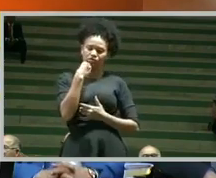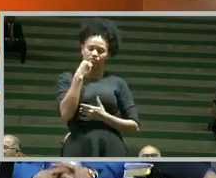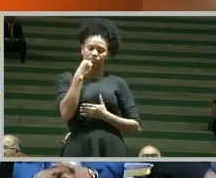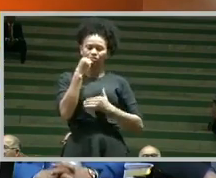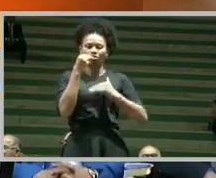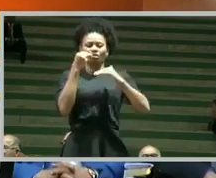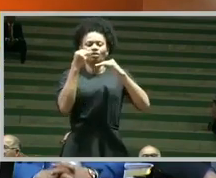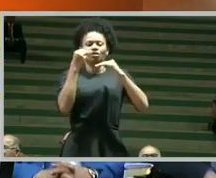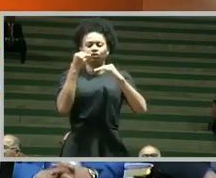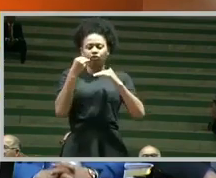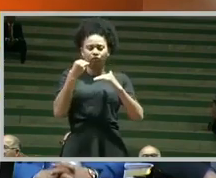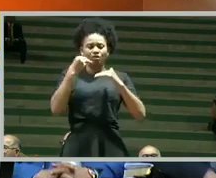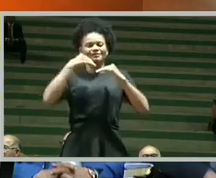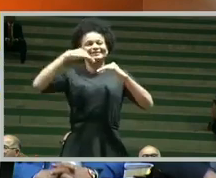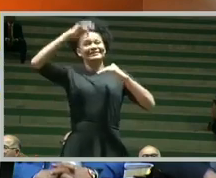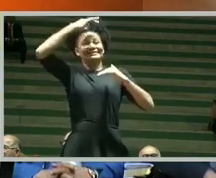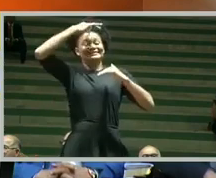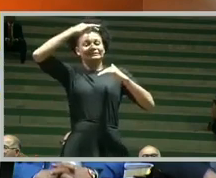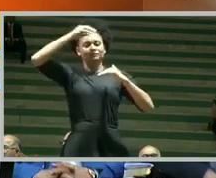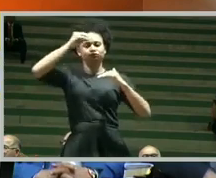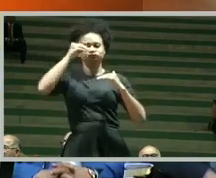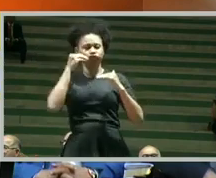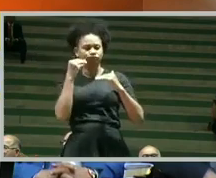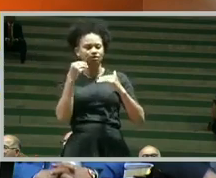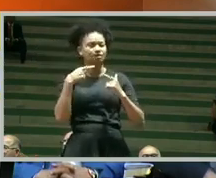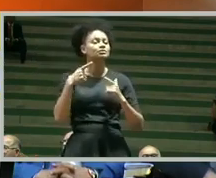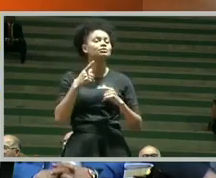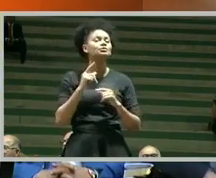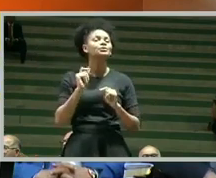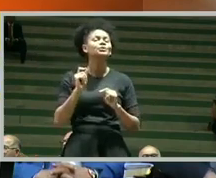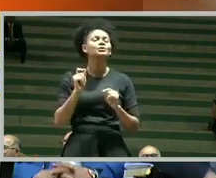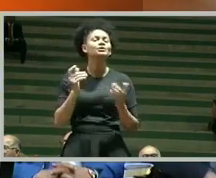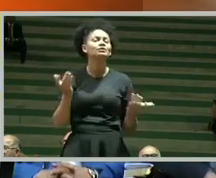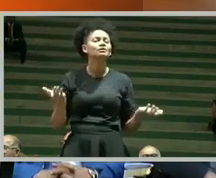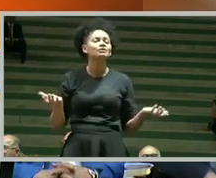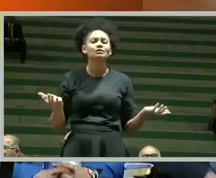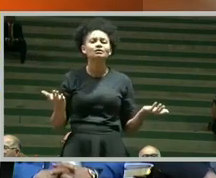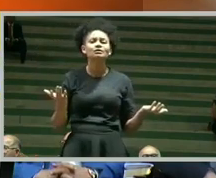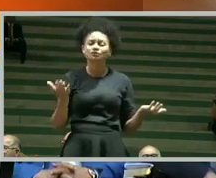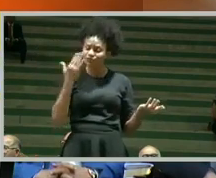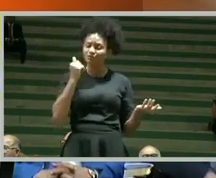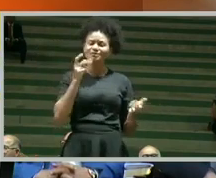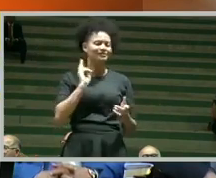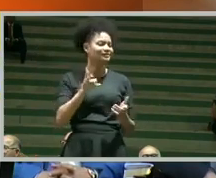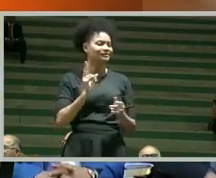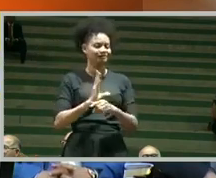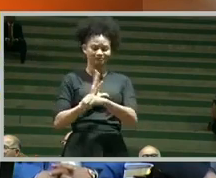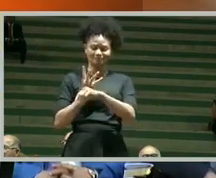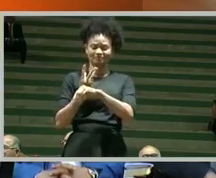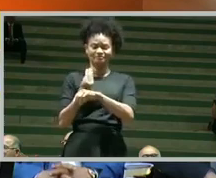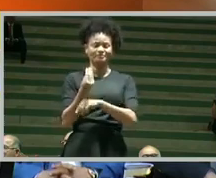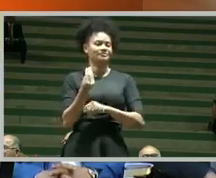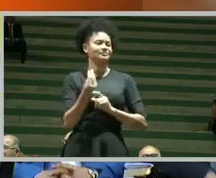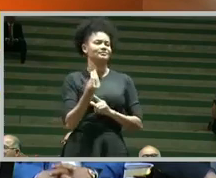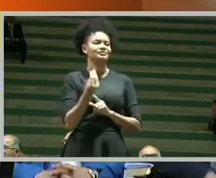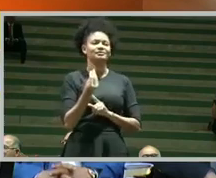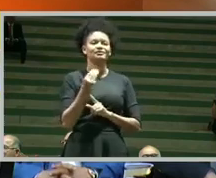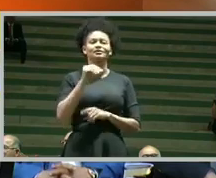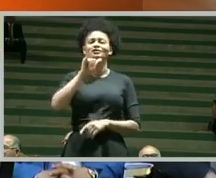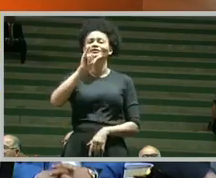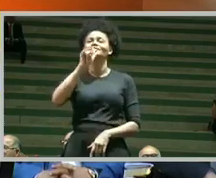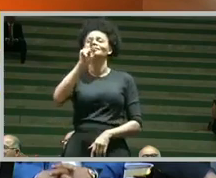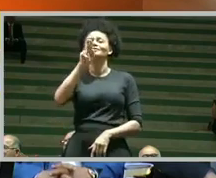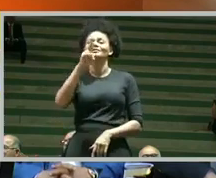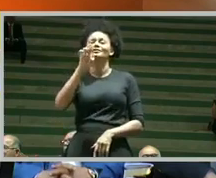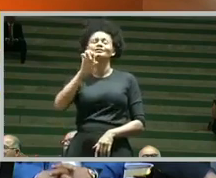igreja é sempre chamada de quê? Hã? Igreja. Porque a igreja nunca vai deixar